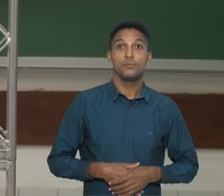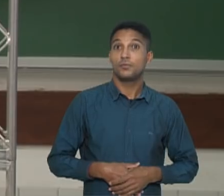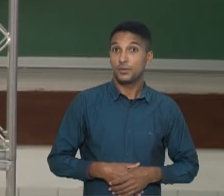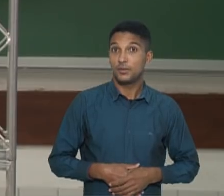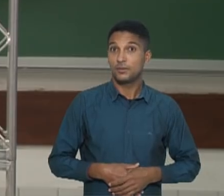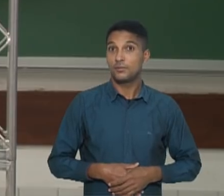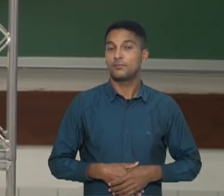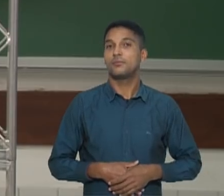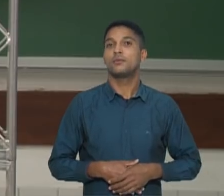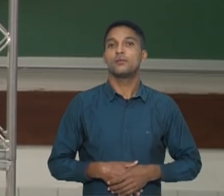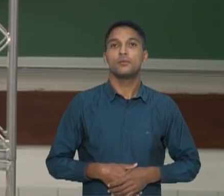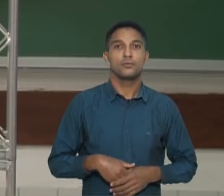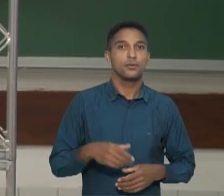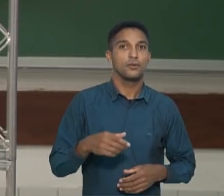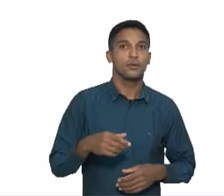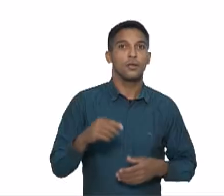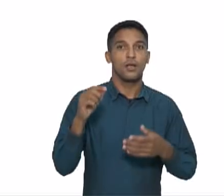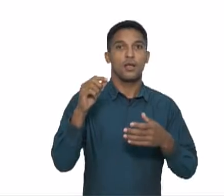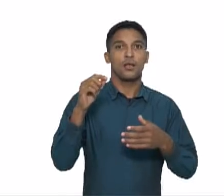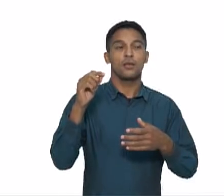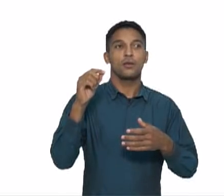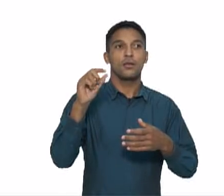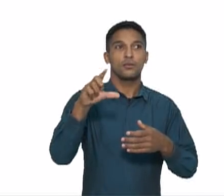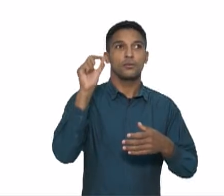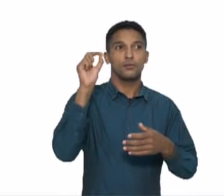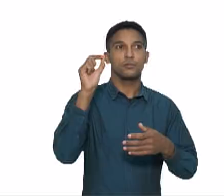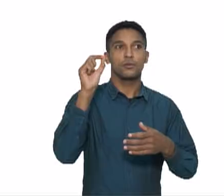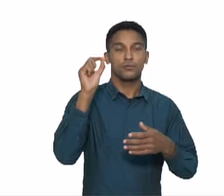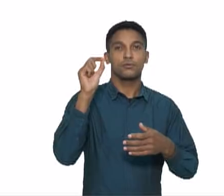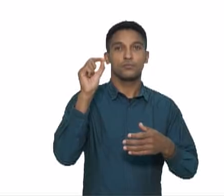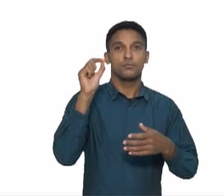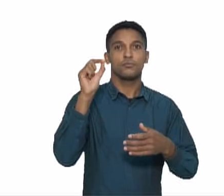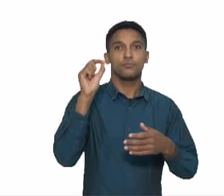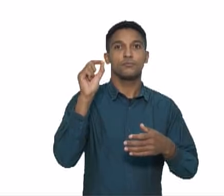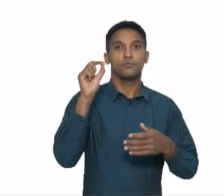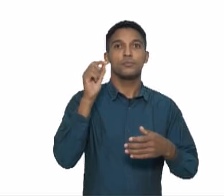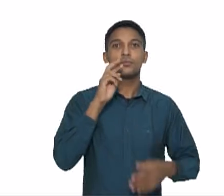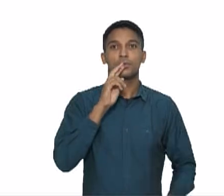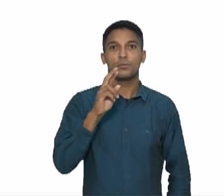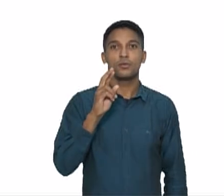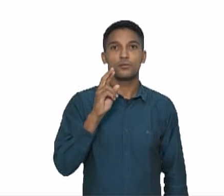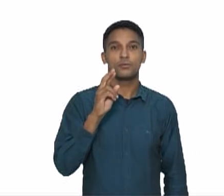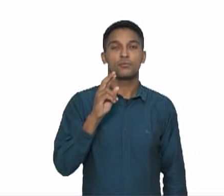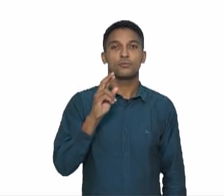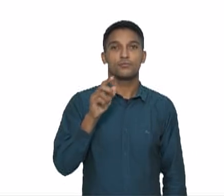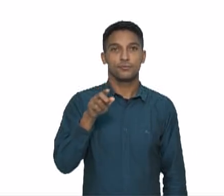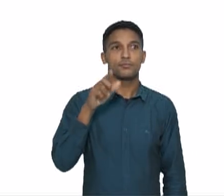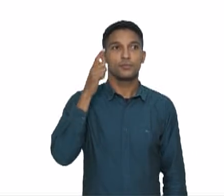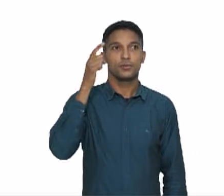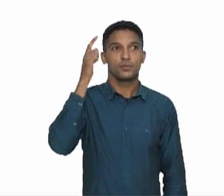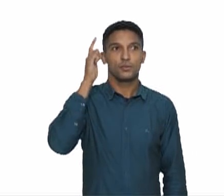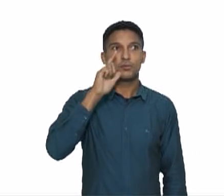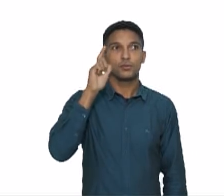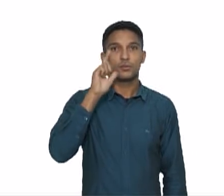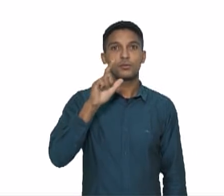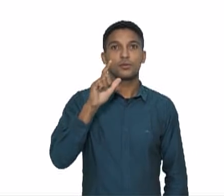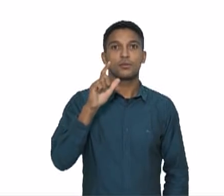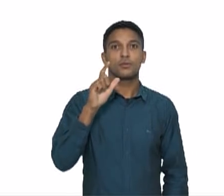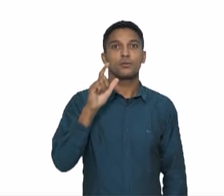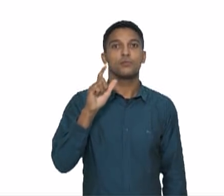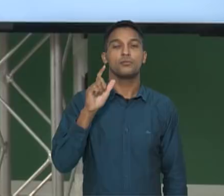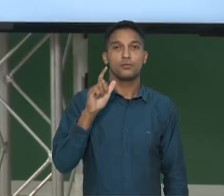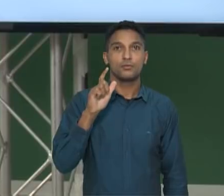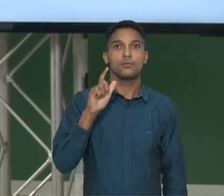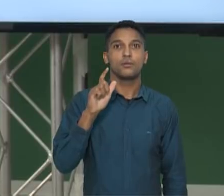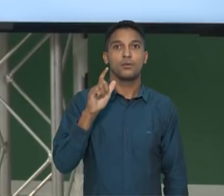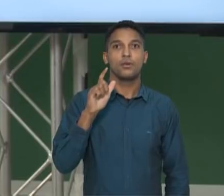Então, pessoal, quem marcou a primeira proposta de alternativa, né, conseguiu aí trazer com mais nitidez como que